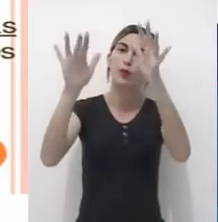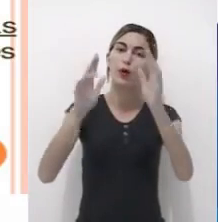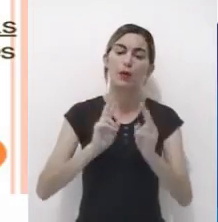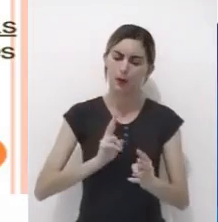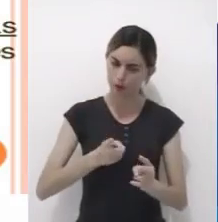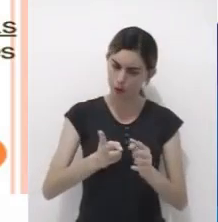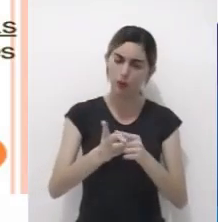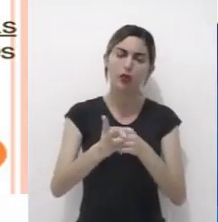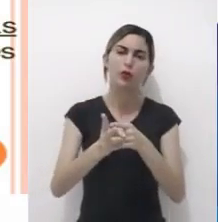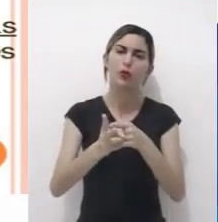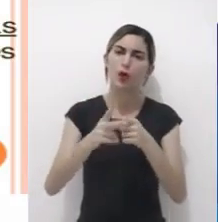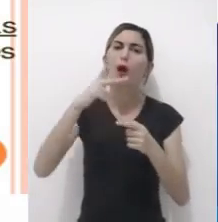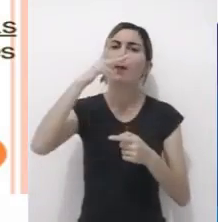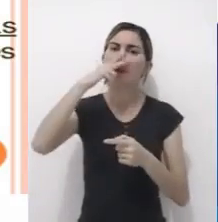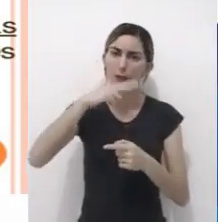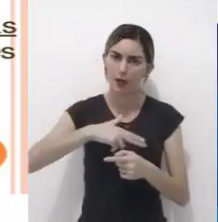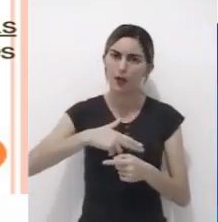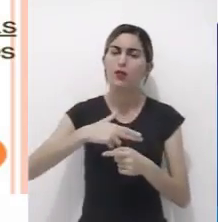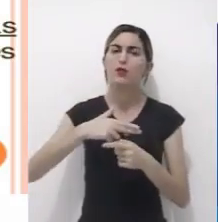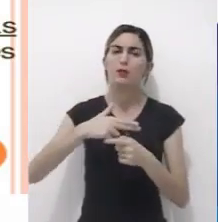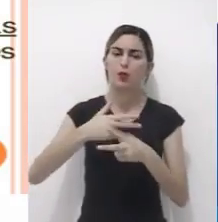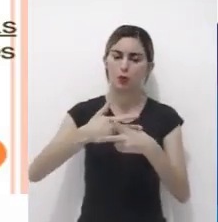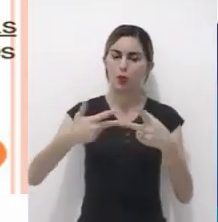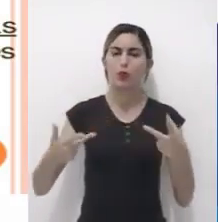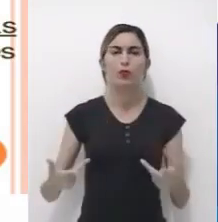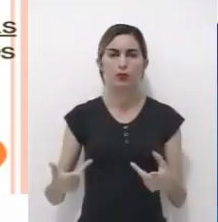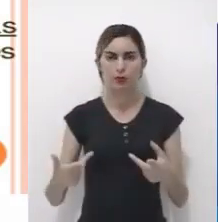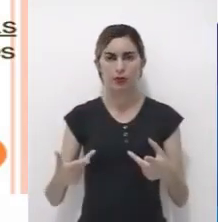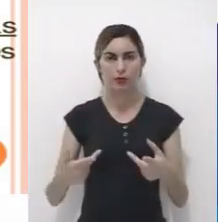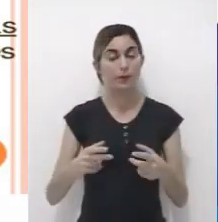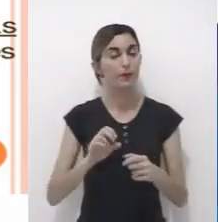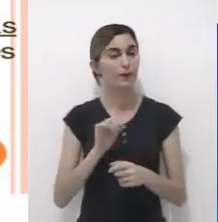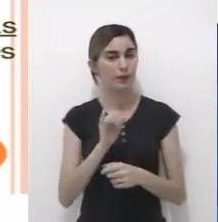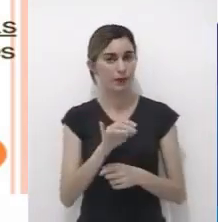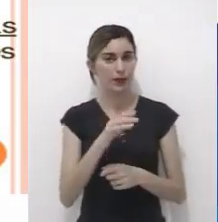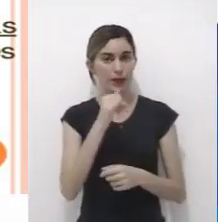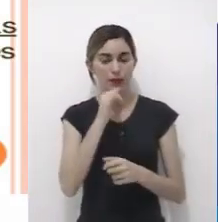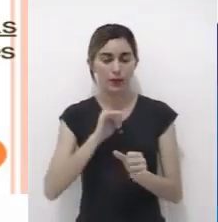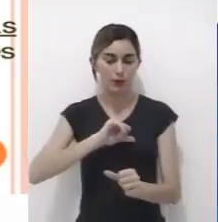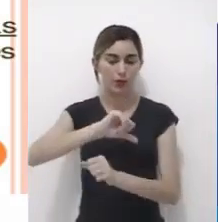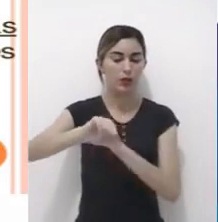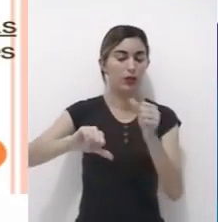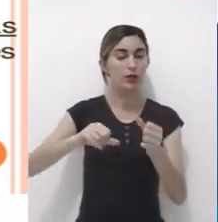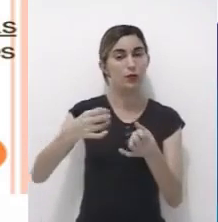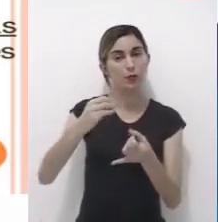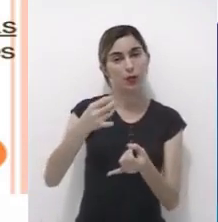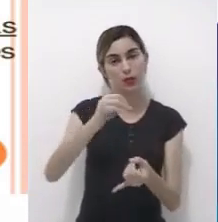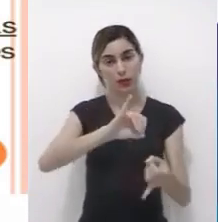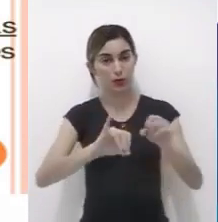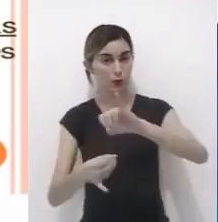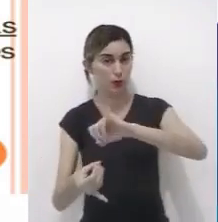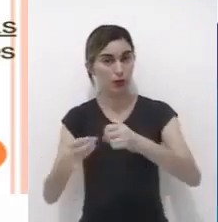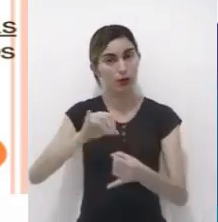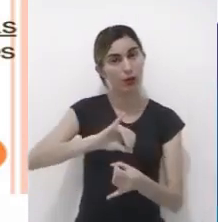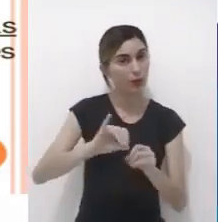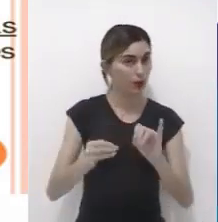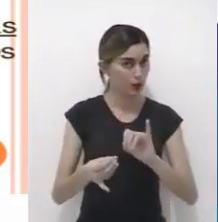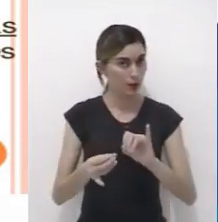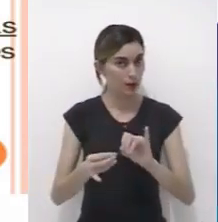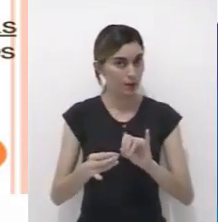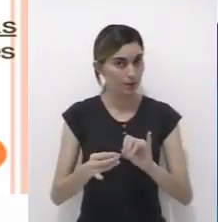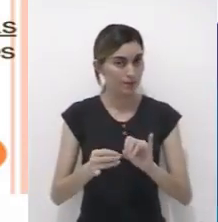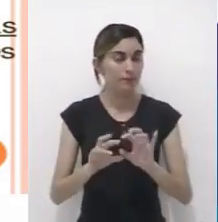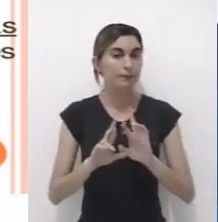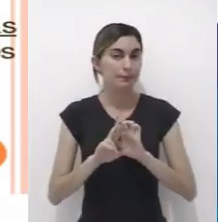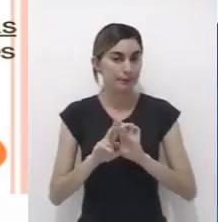mas continua sempre a mesma substância. No caso da transformação química,